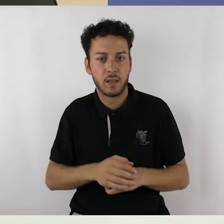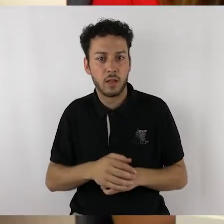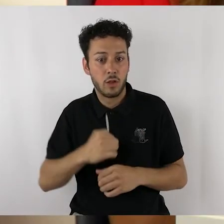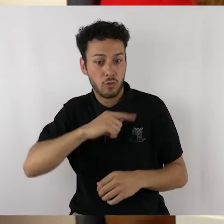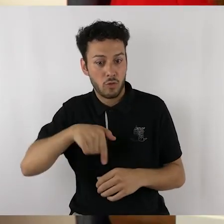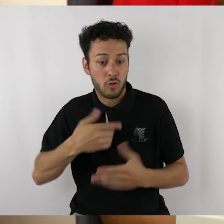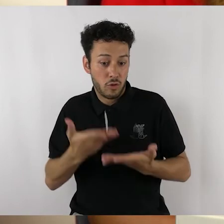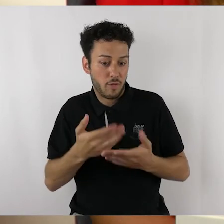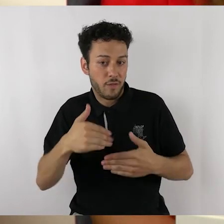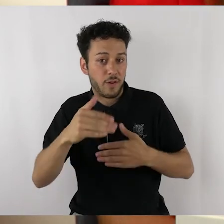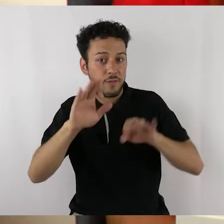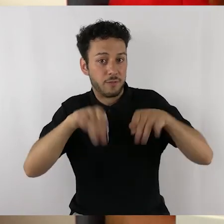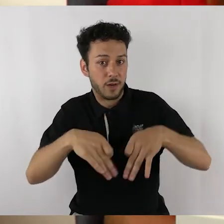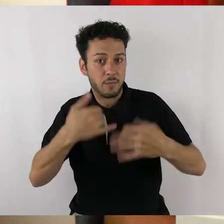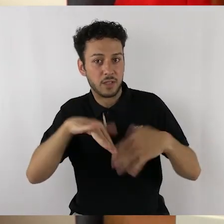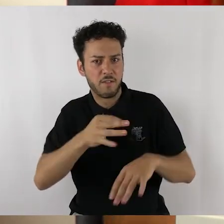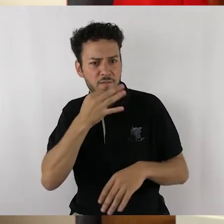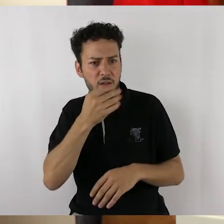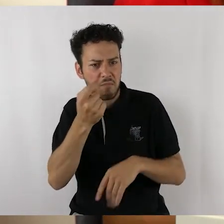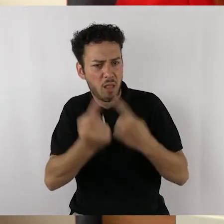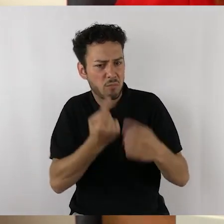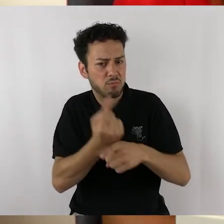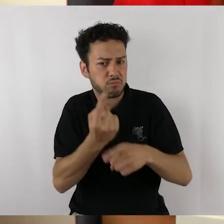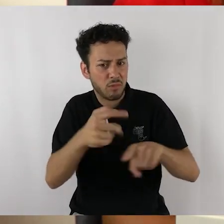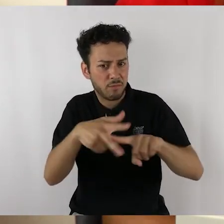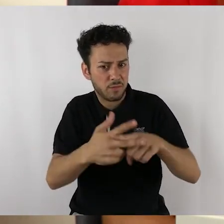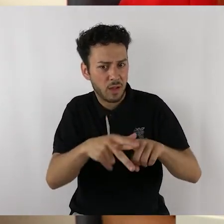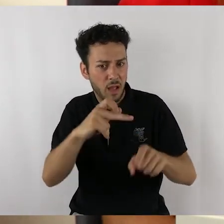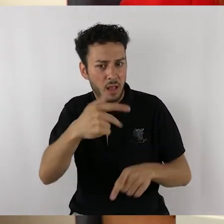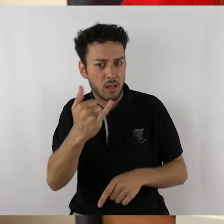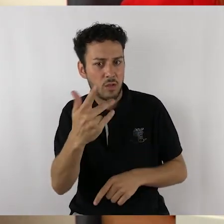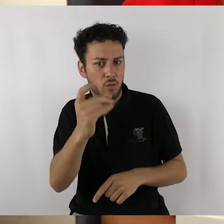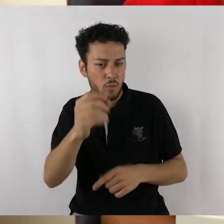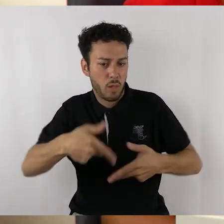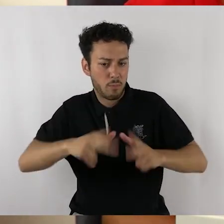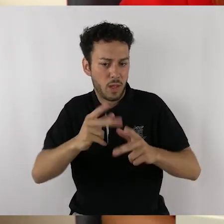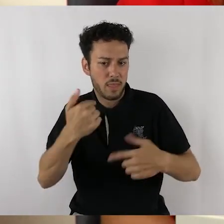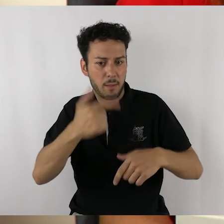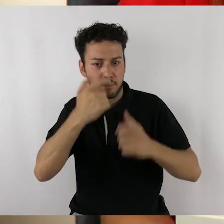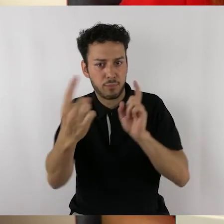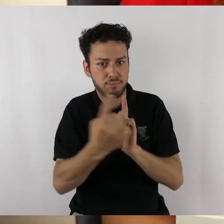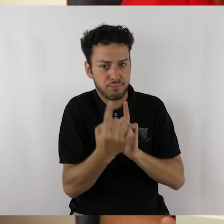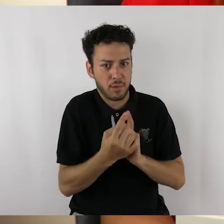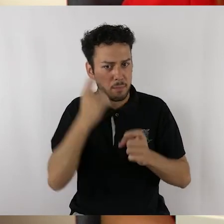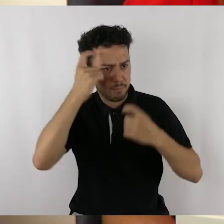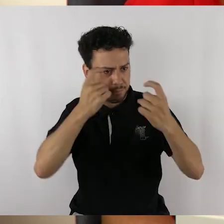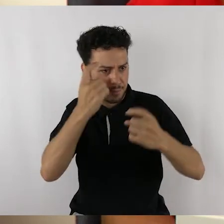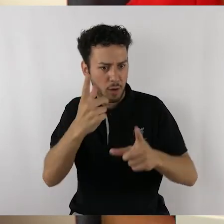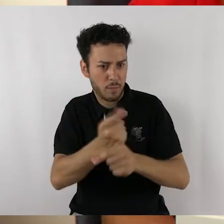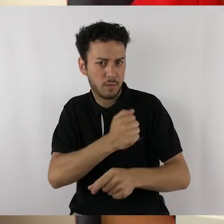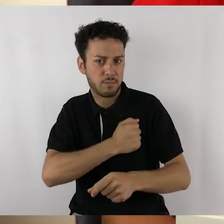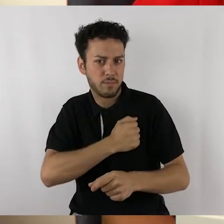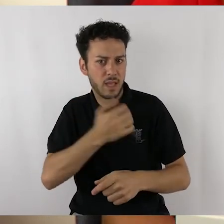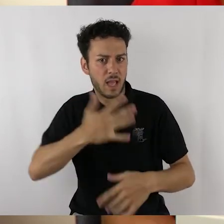nós temos aqui já entraram na reta final mas tu já falaste aqui algumas das Ferramentas que eu já tive banco disponibiliza aos clientes que estão